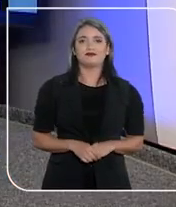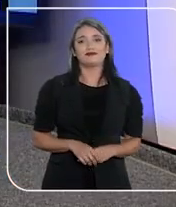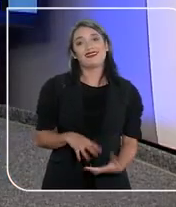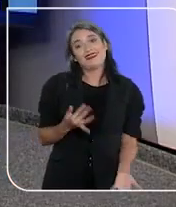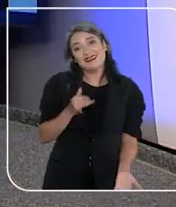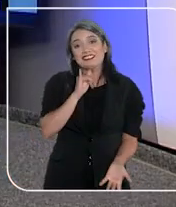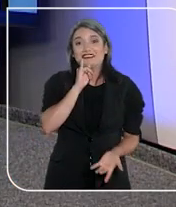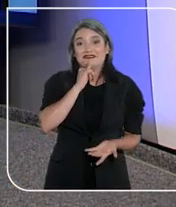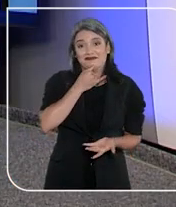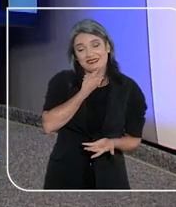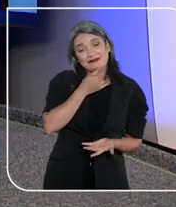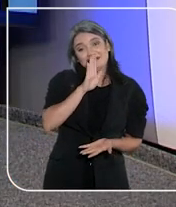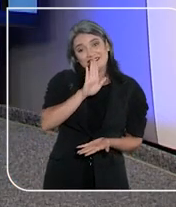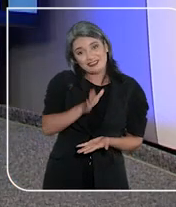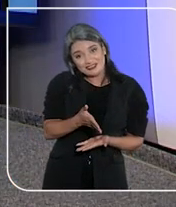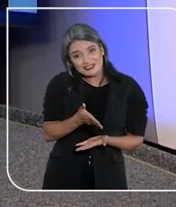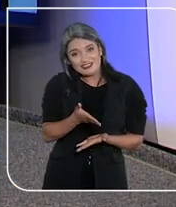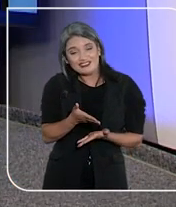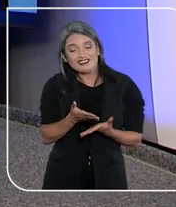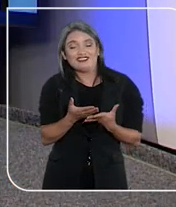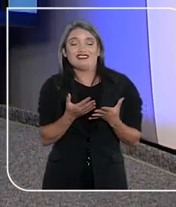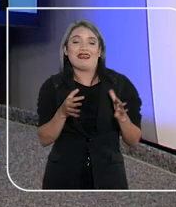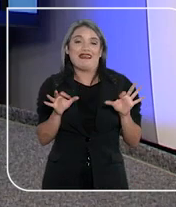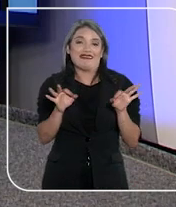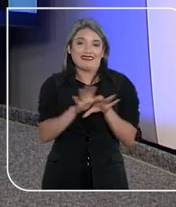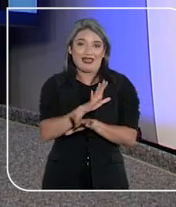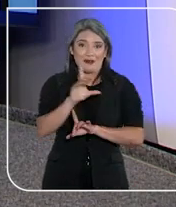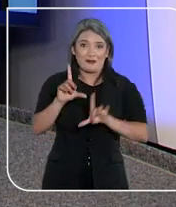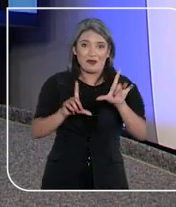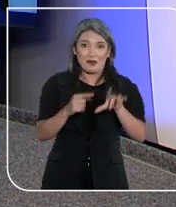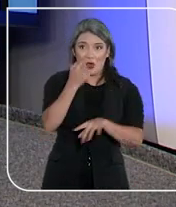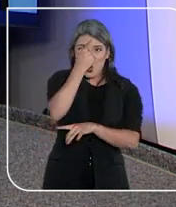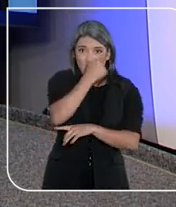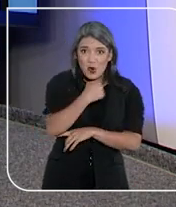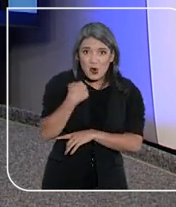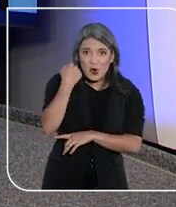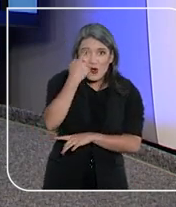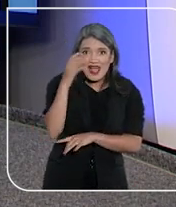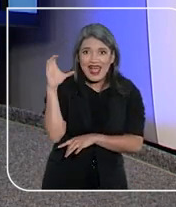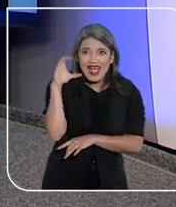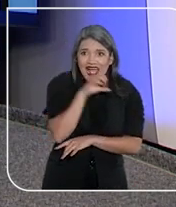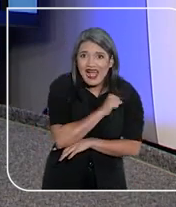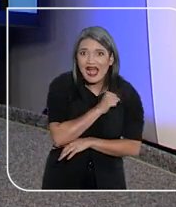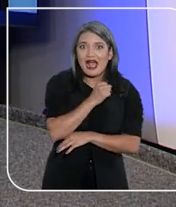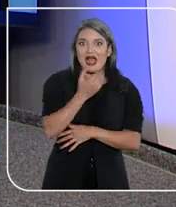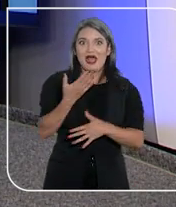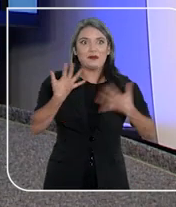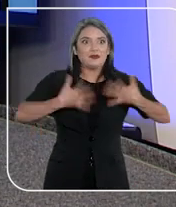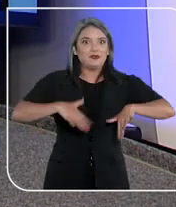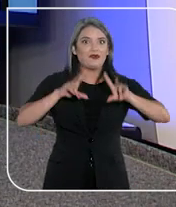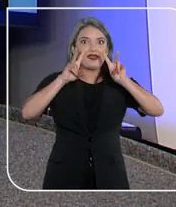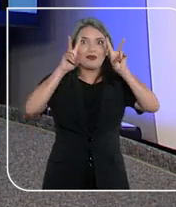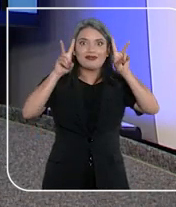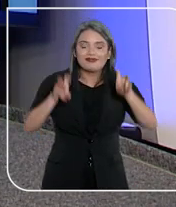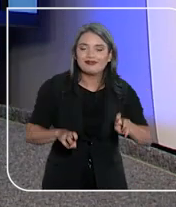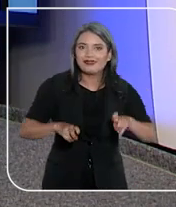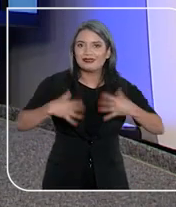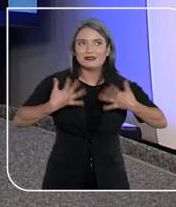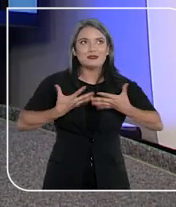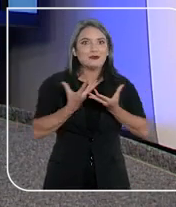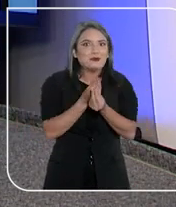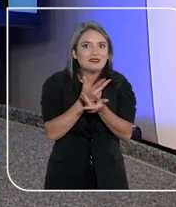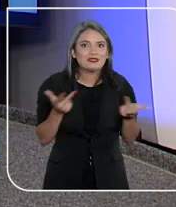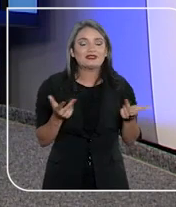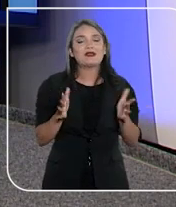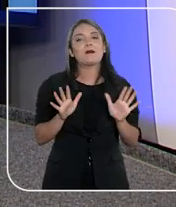está chegando ao fim do nosso programa. 1 hora, sim, é muito pouco para discutir esse assunto tão pertinente, né? Mas eu